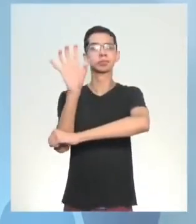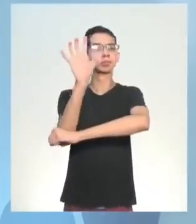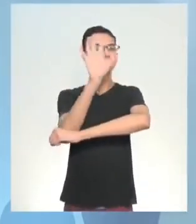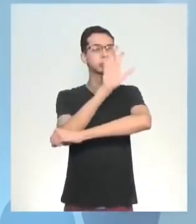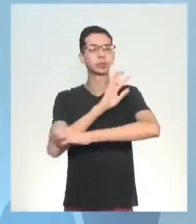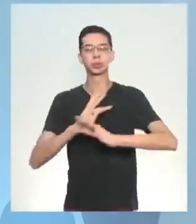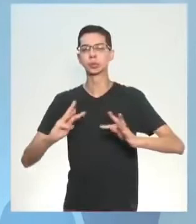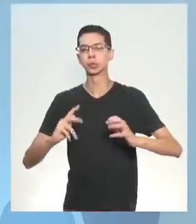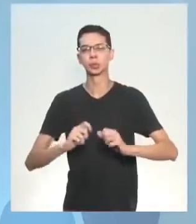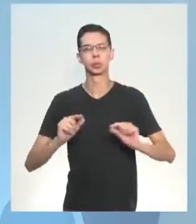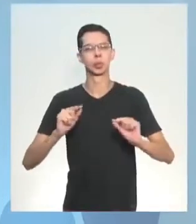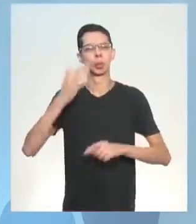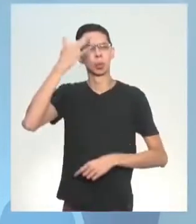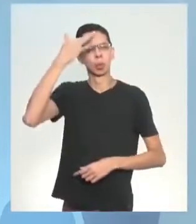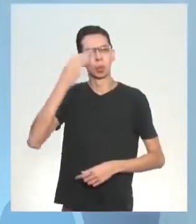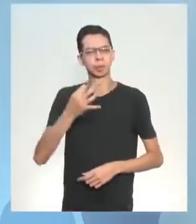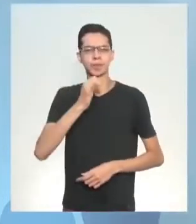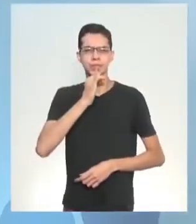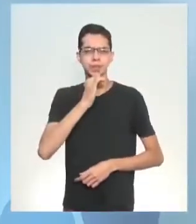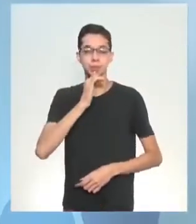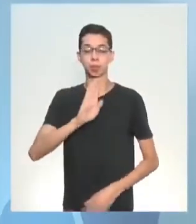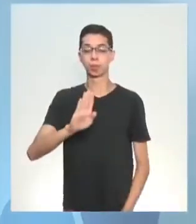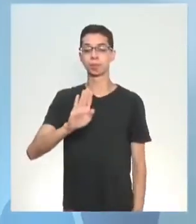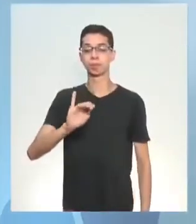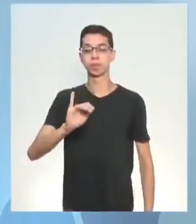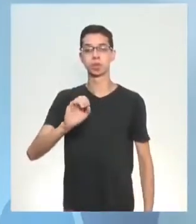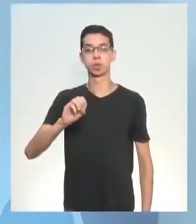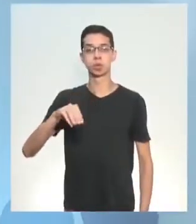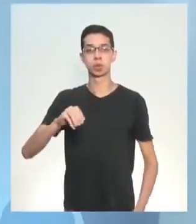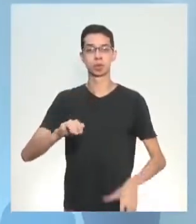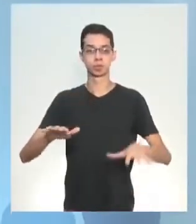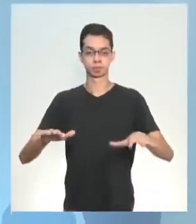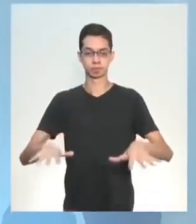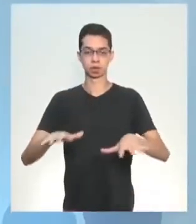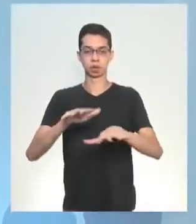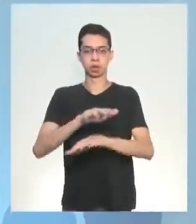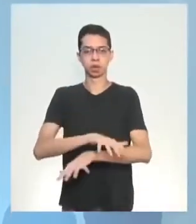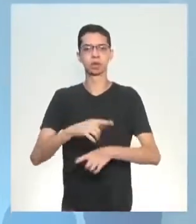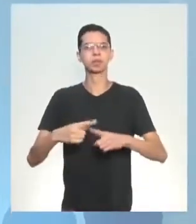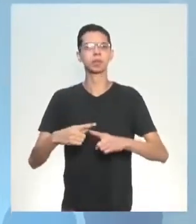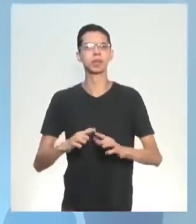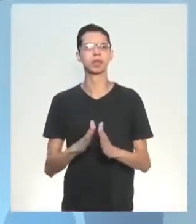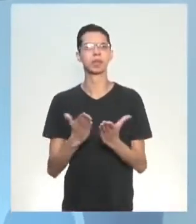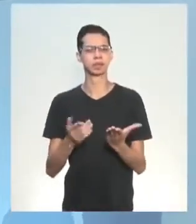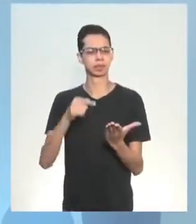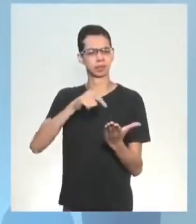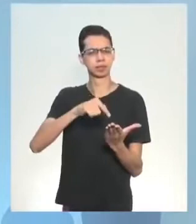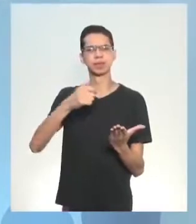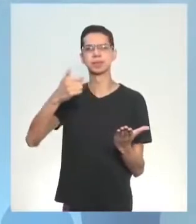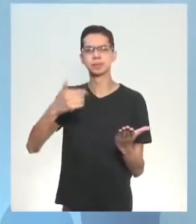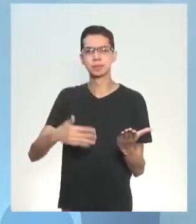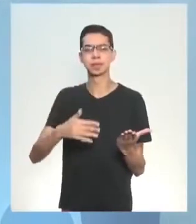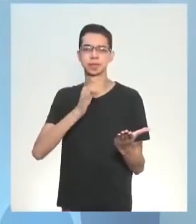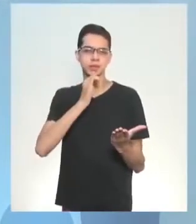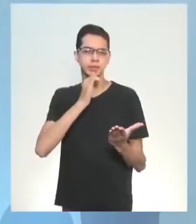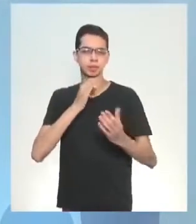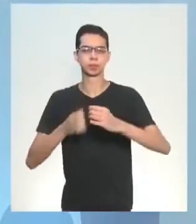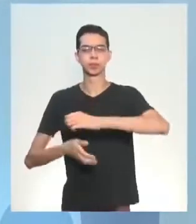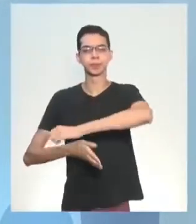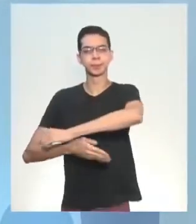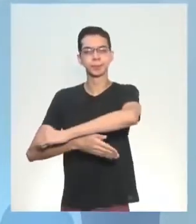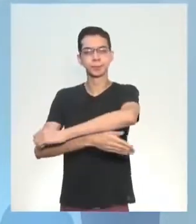é ecossistema, se é bioma, por que que no livro aparece outro ecossistema, no outro aparece bioma. A ideia, então, é a